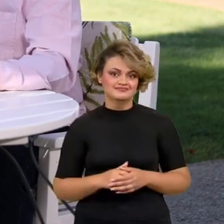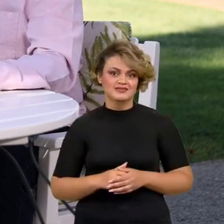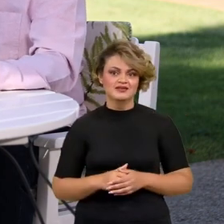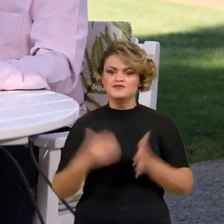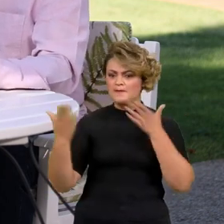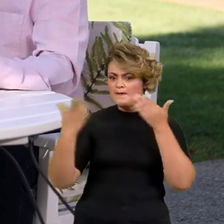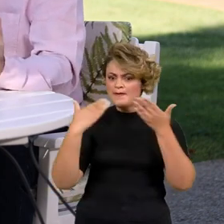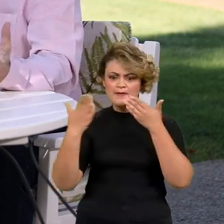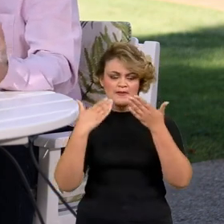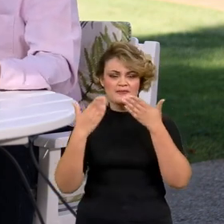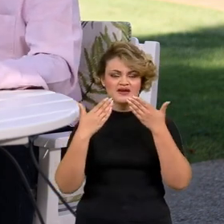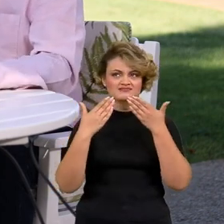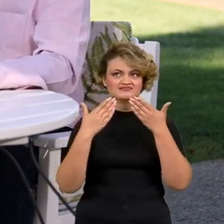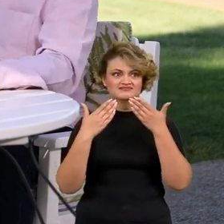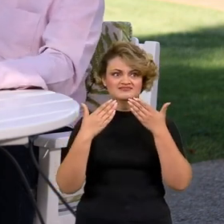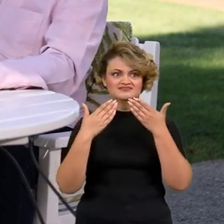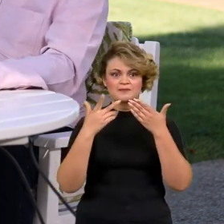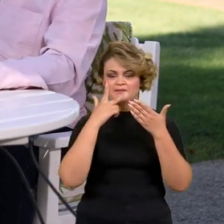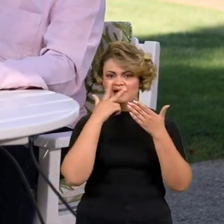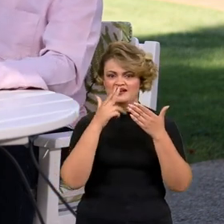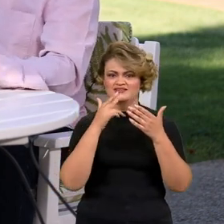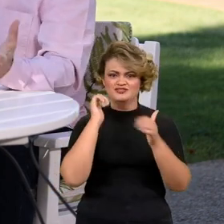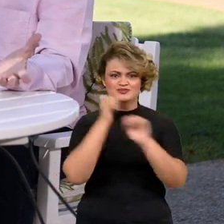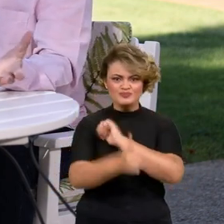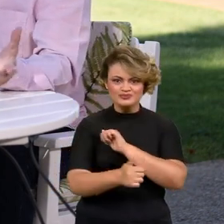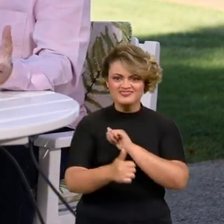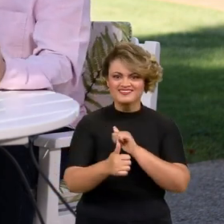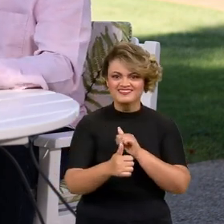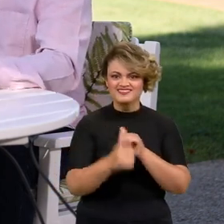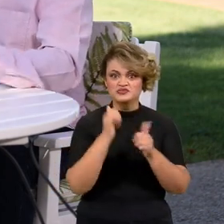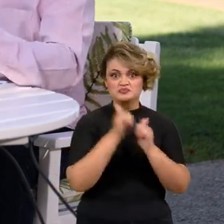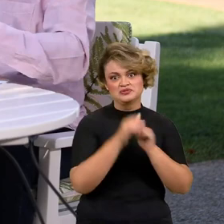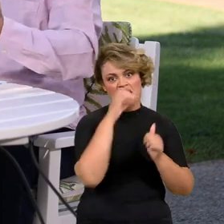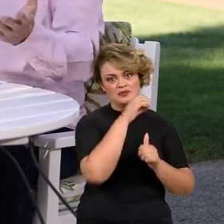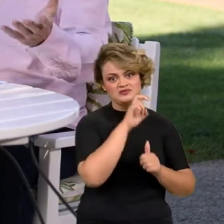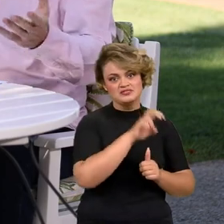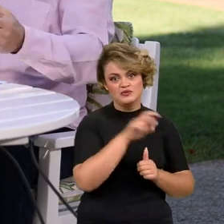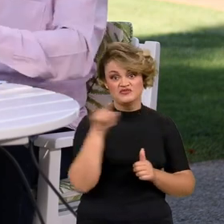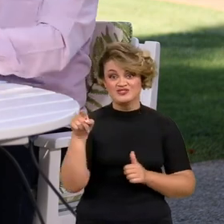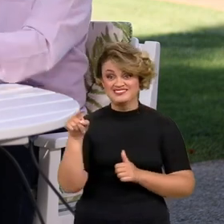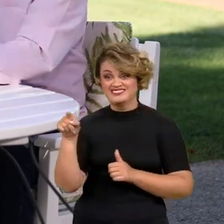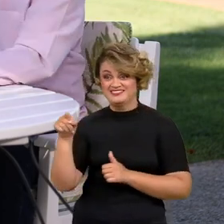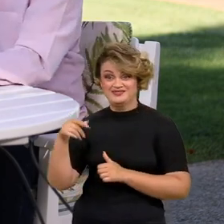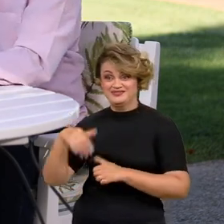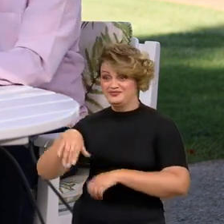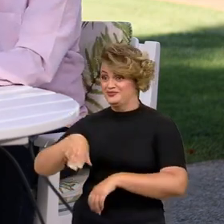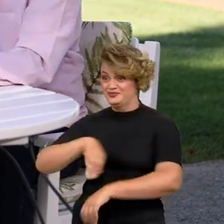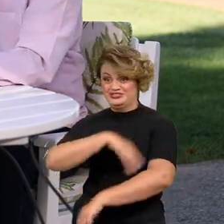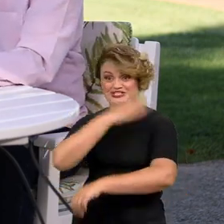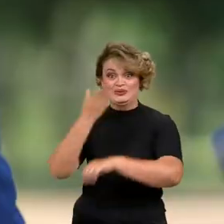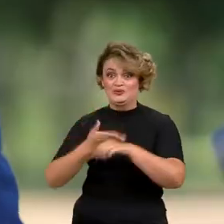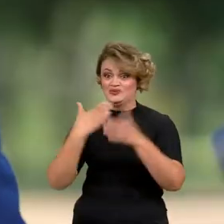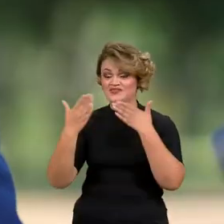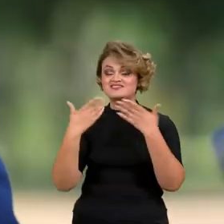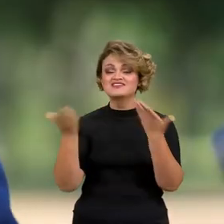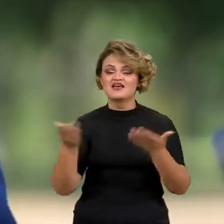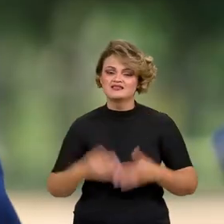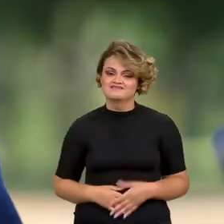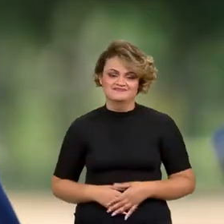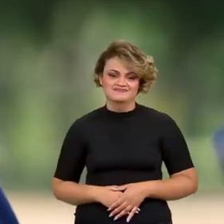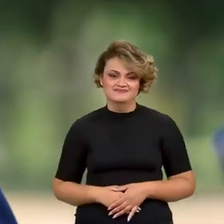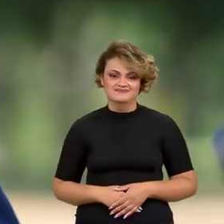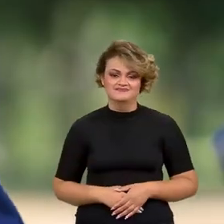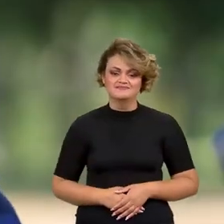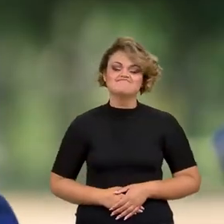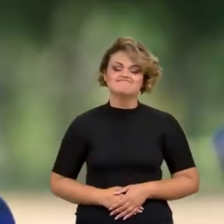duas horas e pouquinho né foram cinco maratonas quase 37 ministros como é que funciona na verdade foi